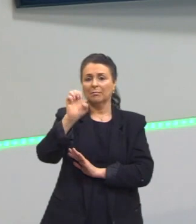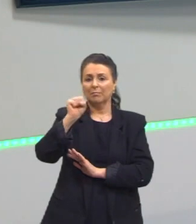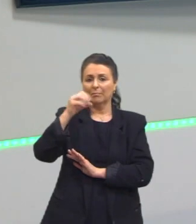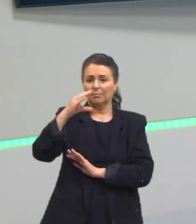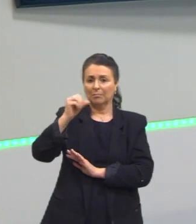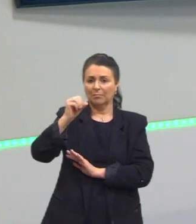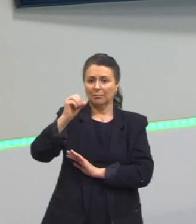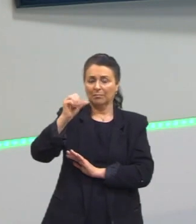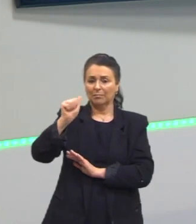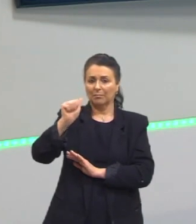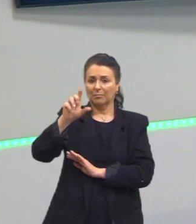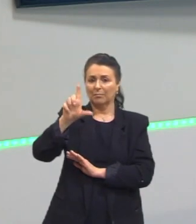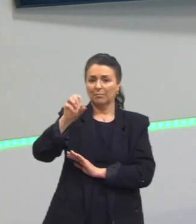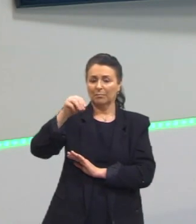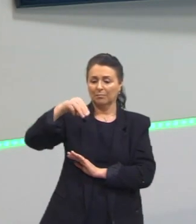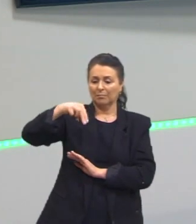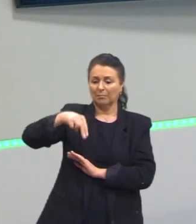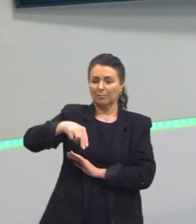desses sistemas.